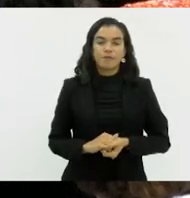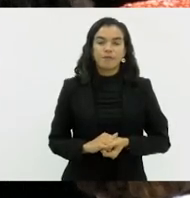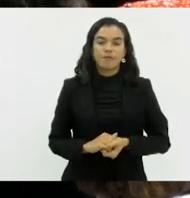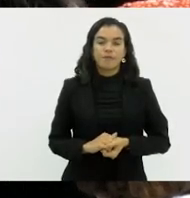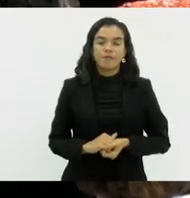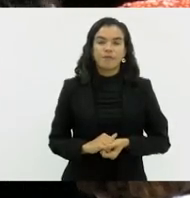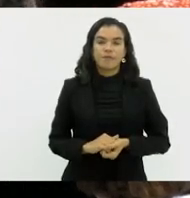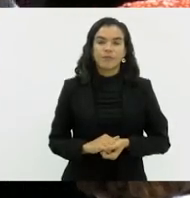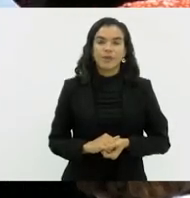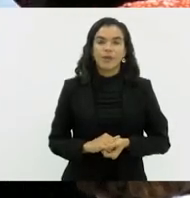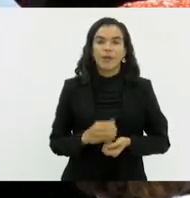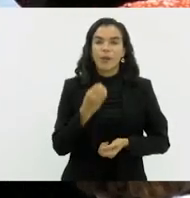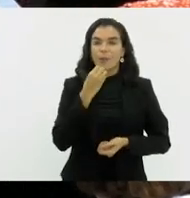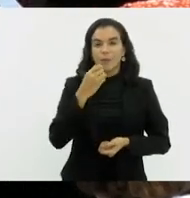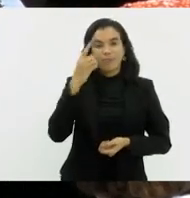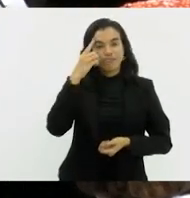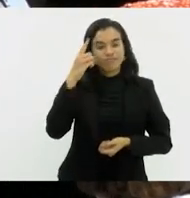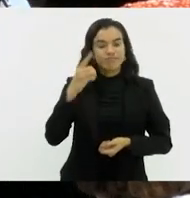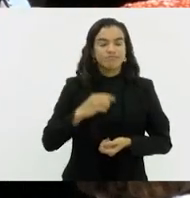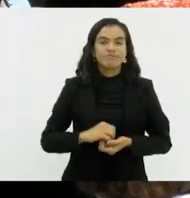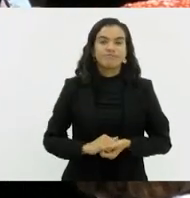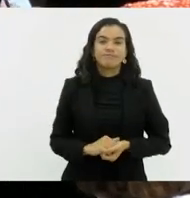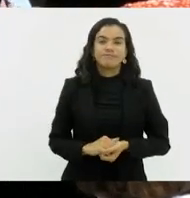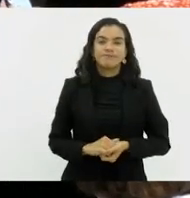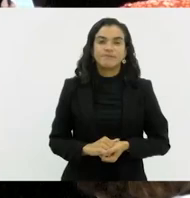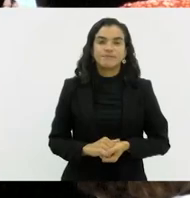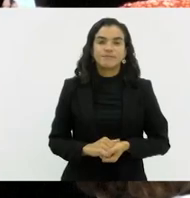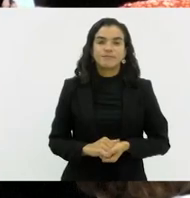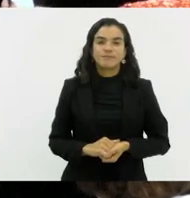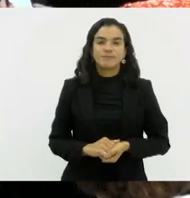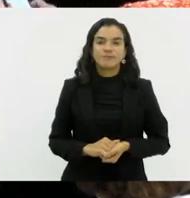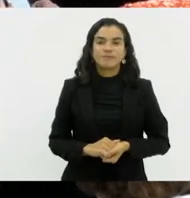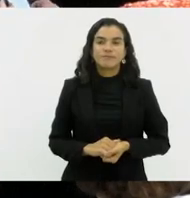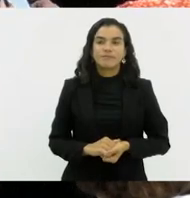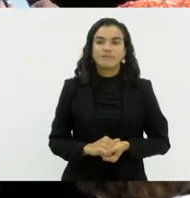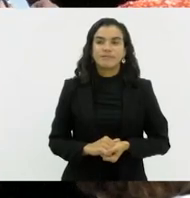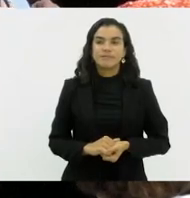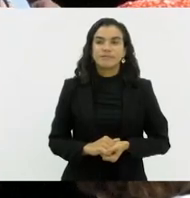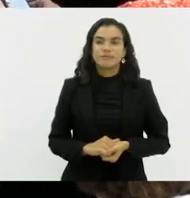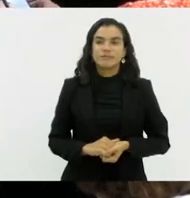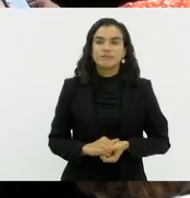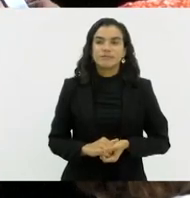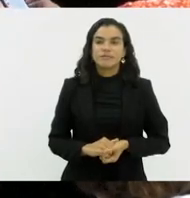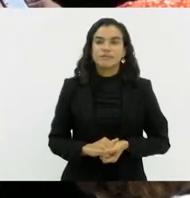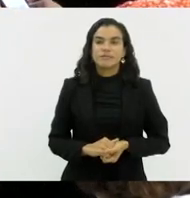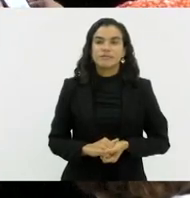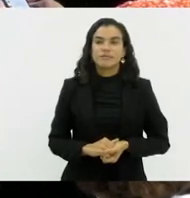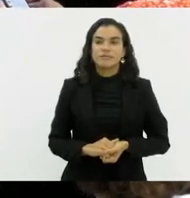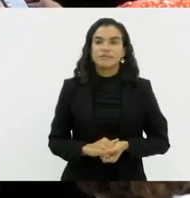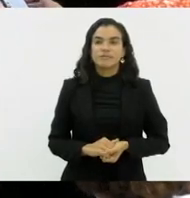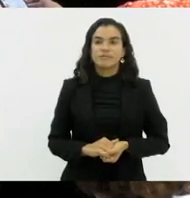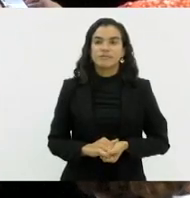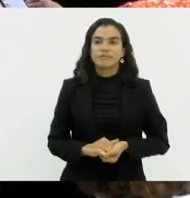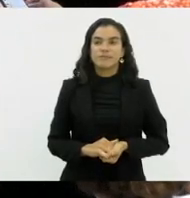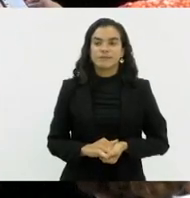Isso. Bom dia. Que bom tê-lo aqui. Muito obrigada mais uma vez. Pronto.